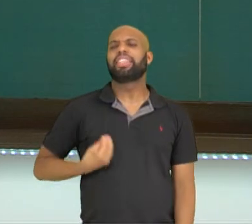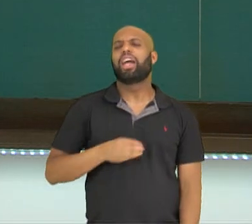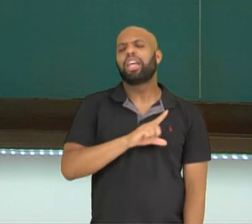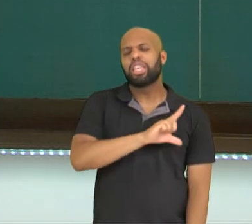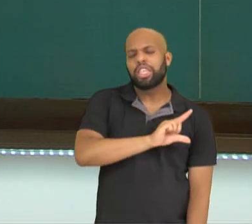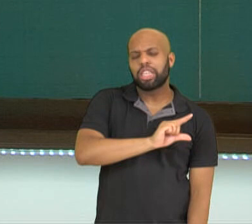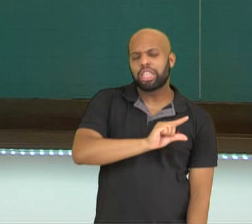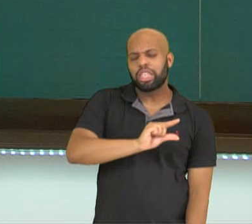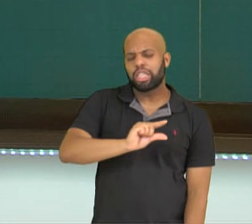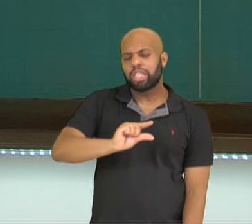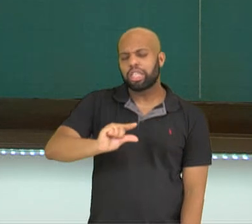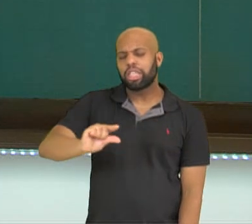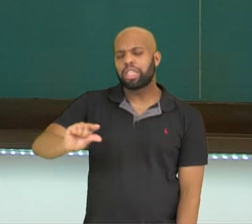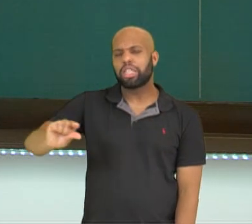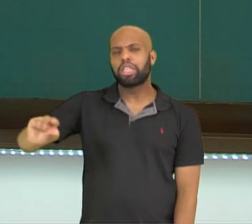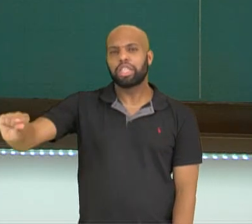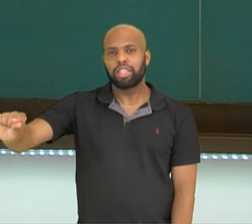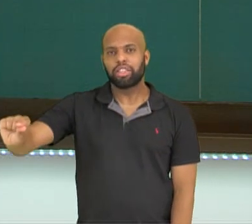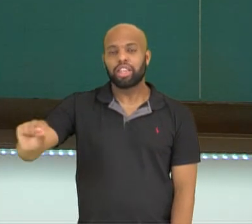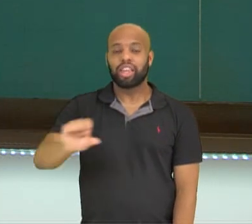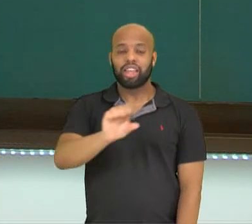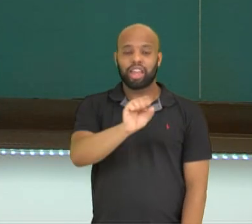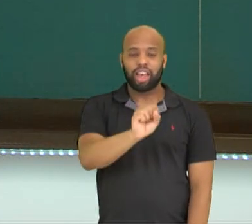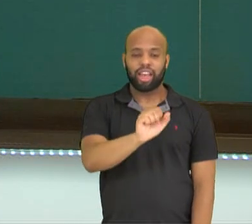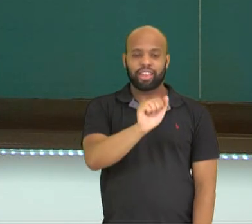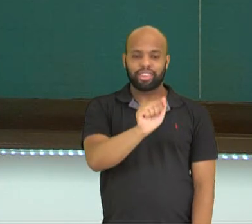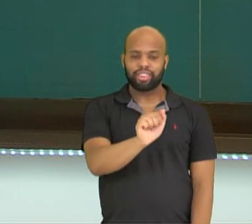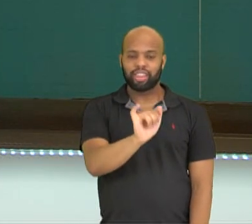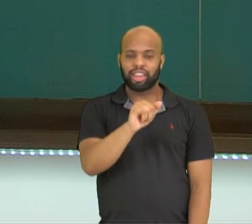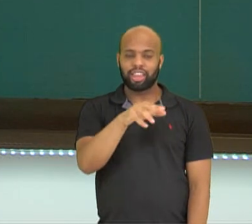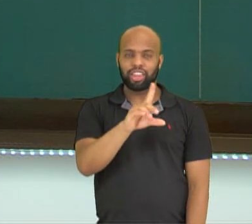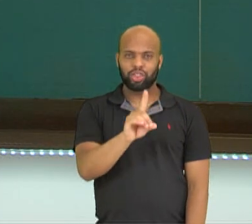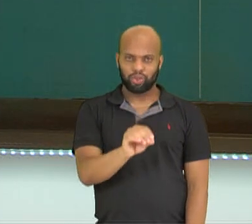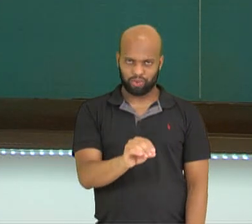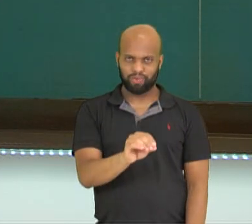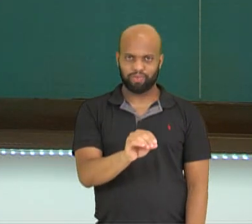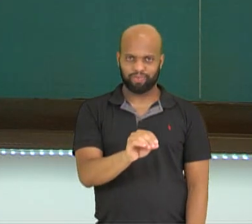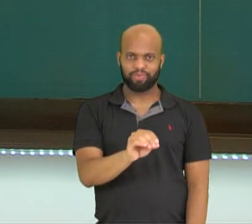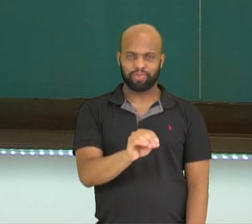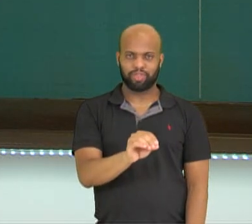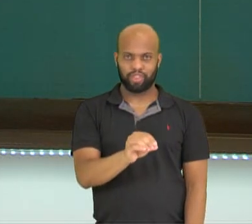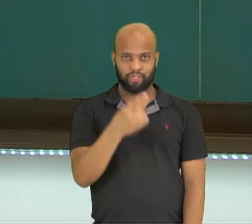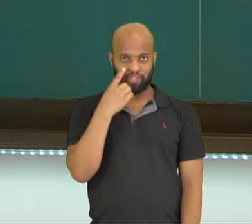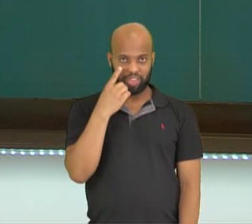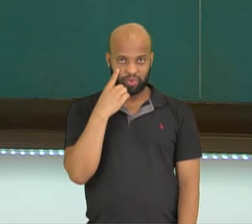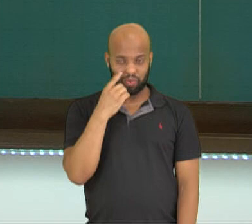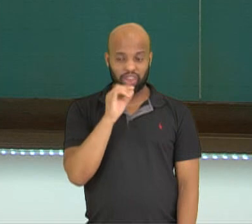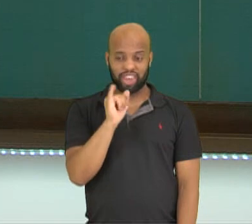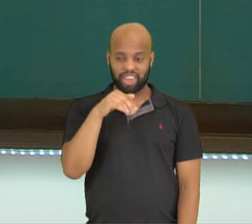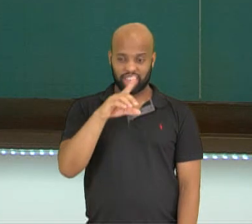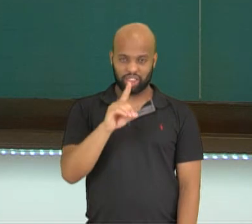embora, está saindo de casa. Ok? Vamos adiante?